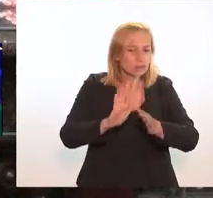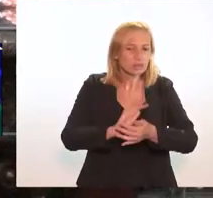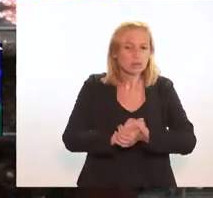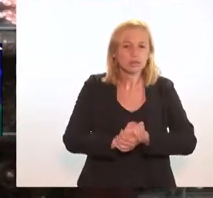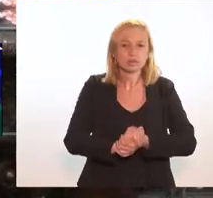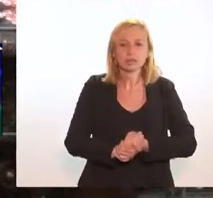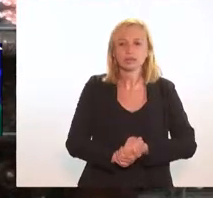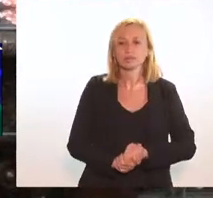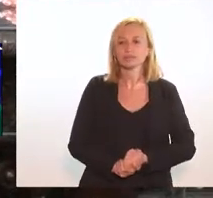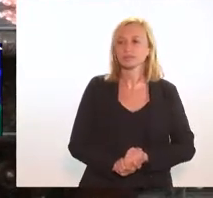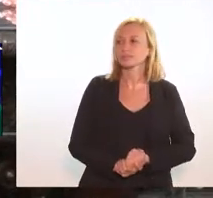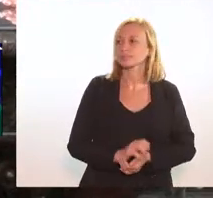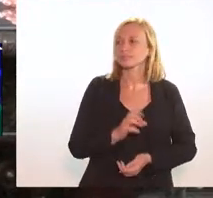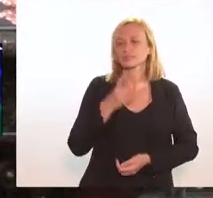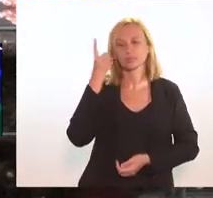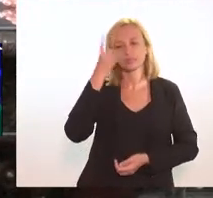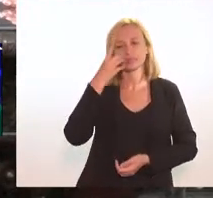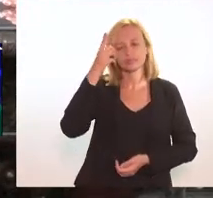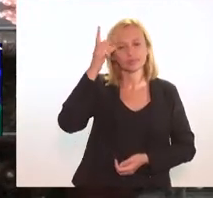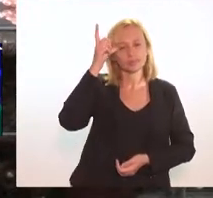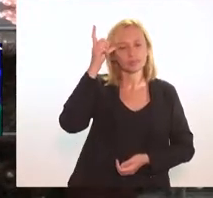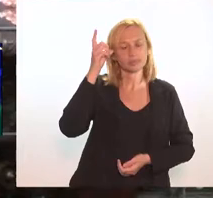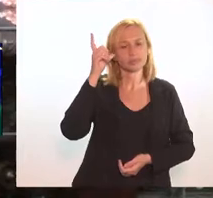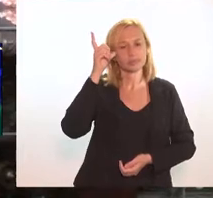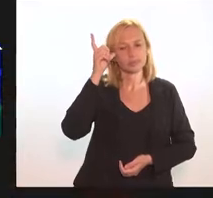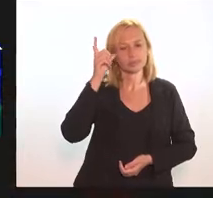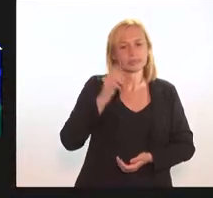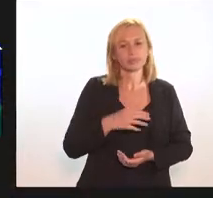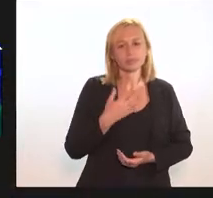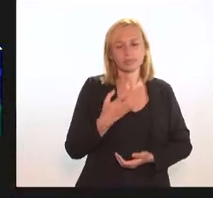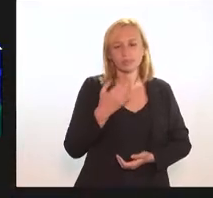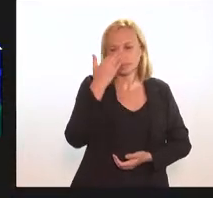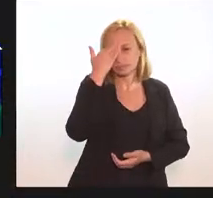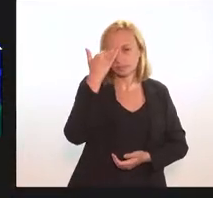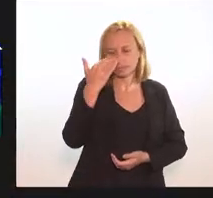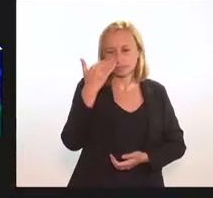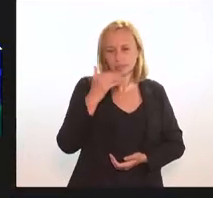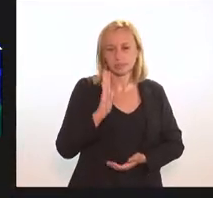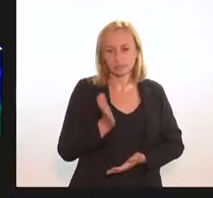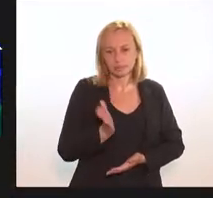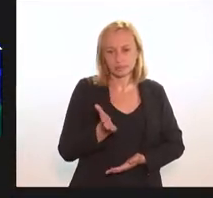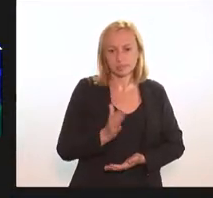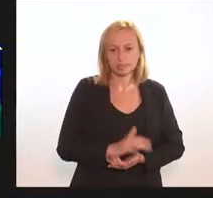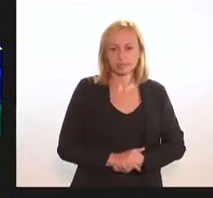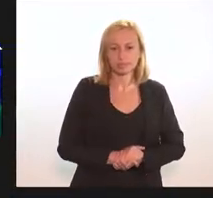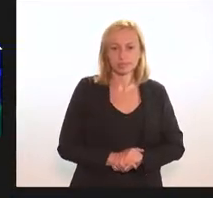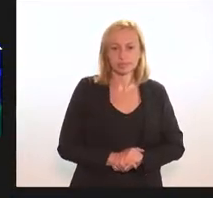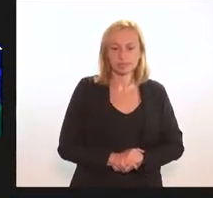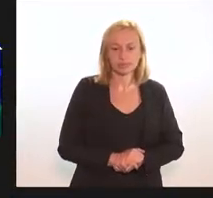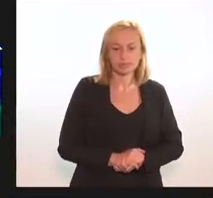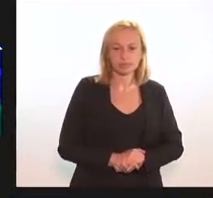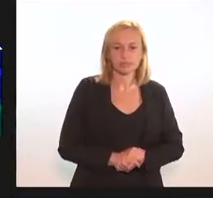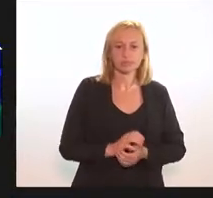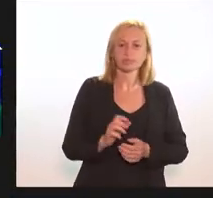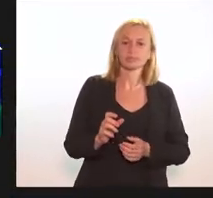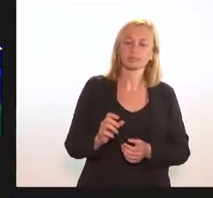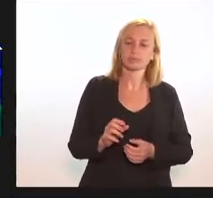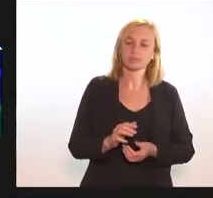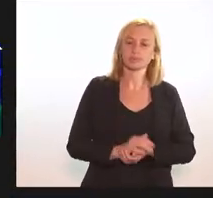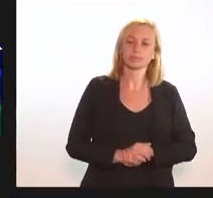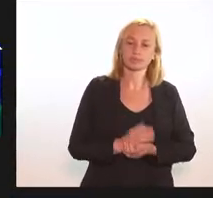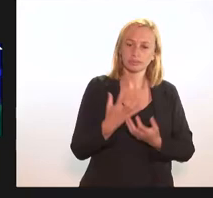Sim, deputada Lucinha. É rápido. Eu queria agradecer, desde já, a sua presteza em atender,